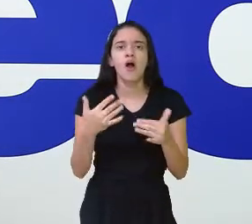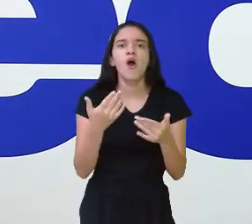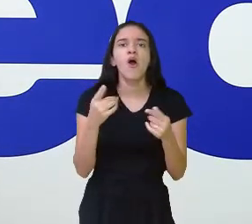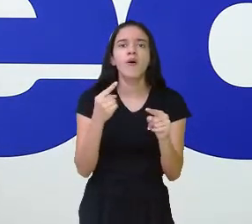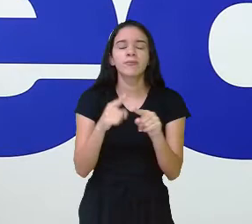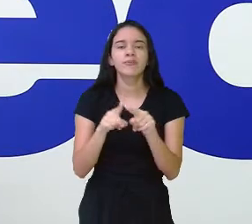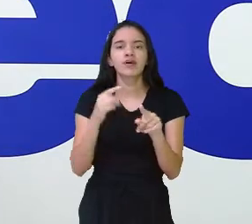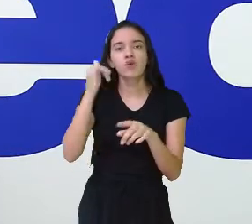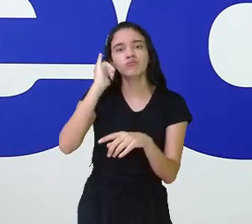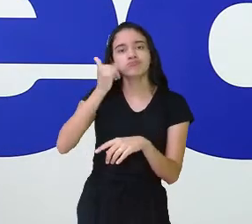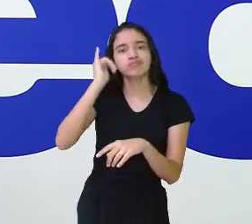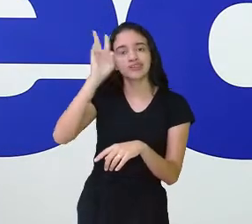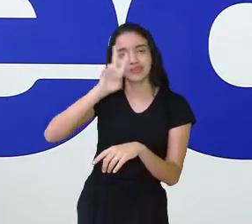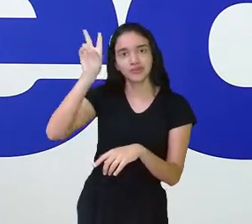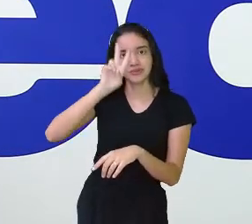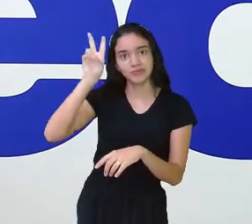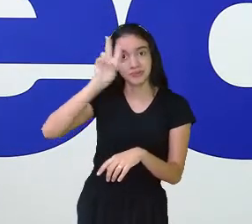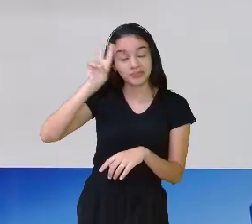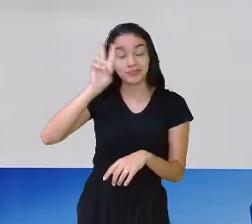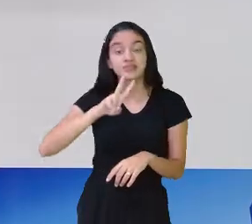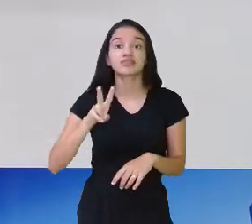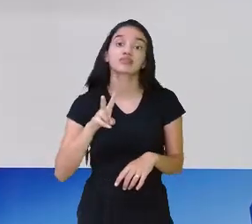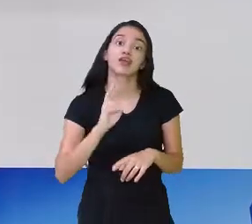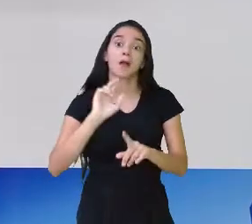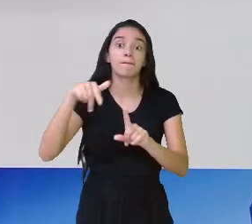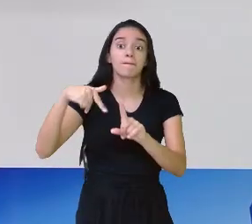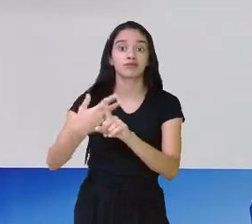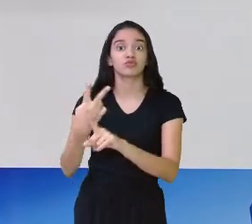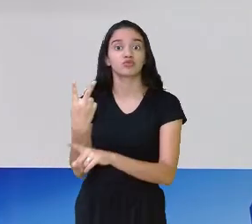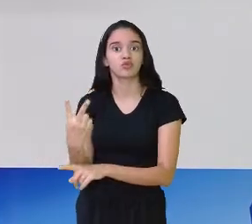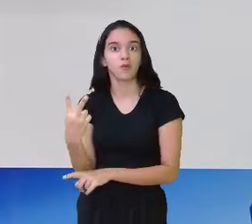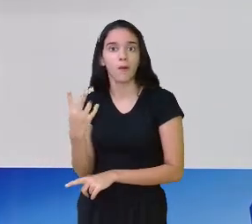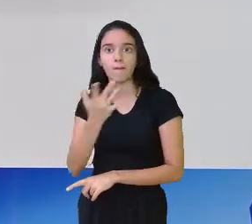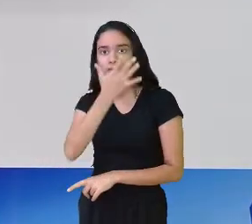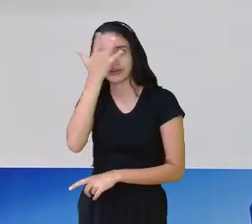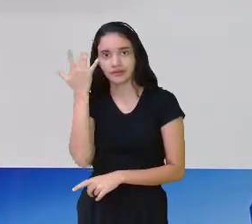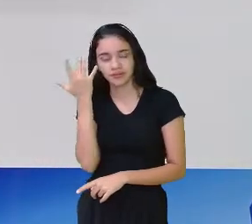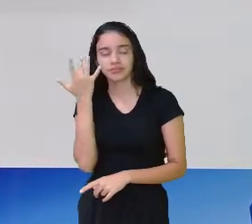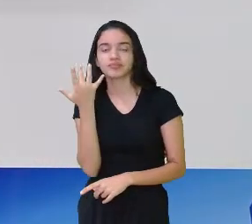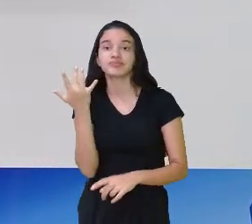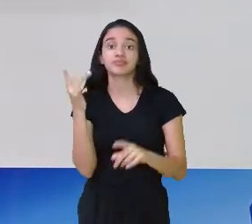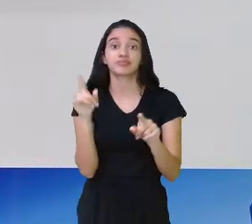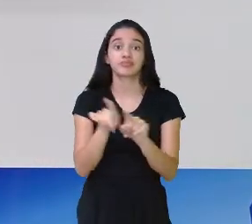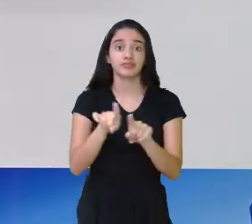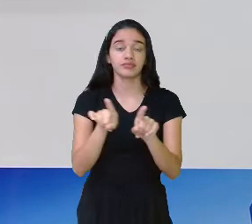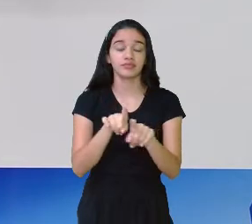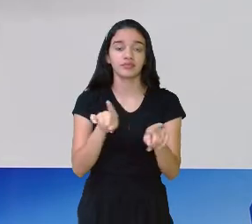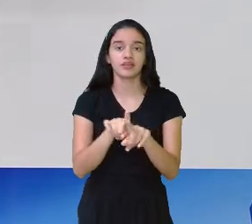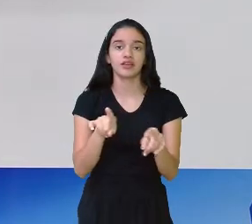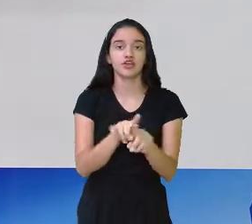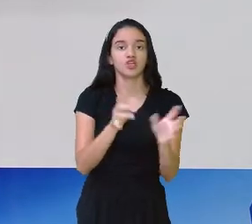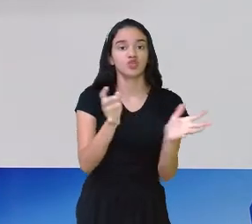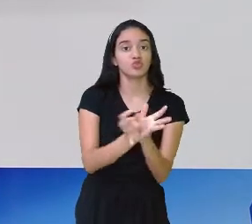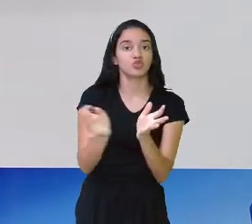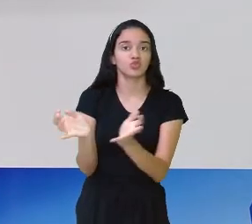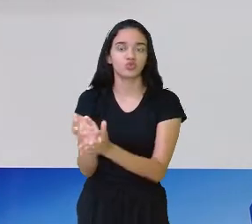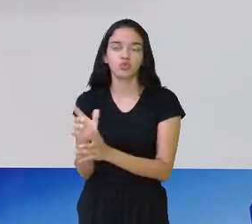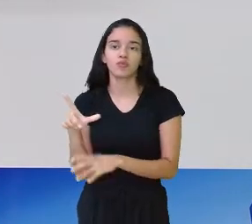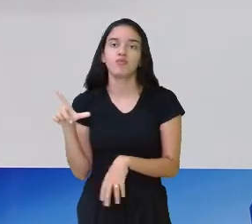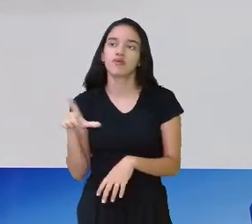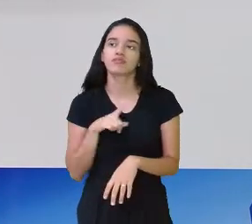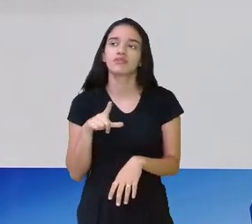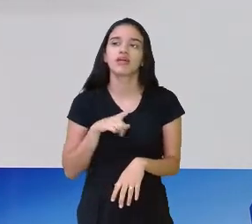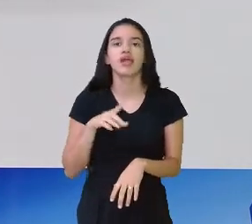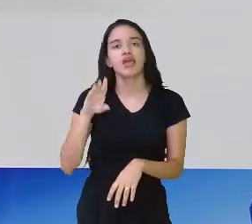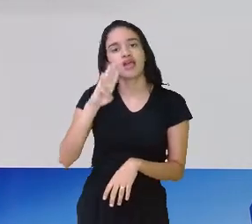contando sua história. Ao mesmo tempo, mais dois pares. Exatamente. E as de grupo, a gente tem todos os balés, né?